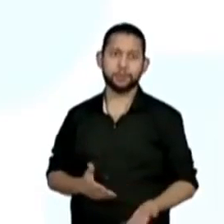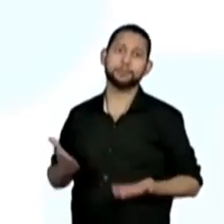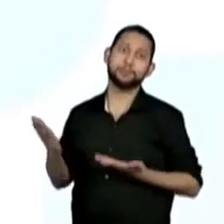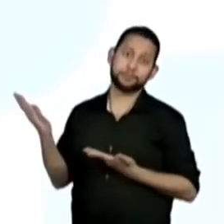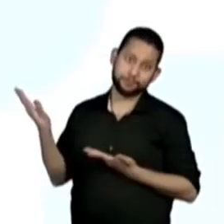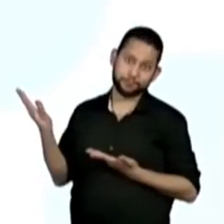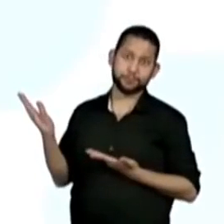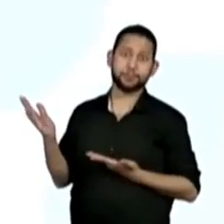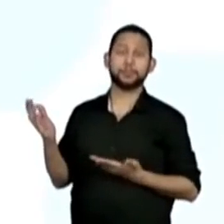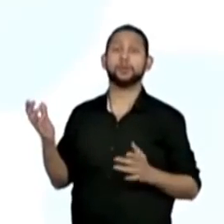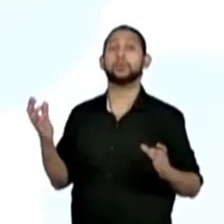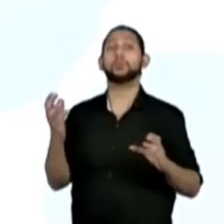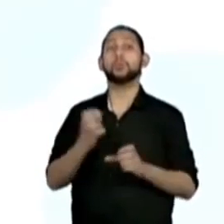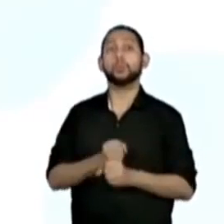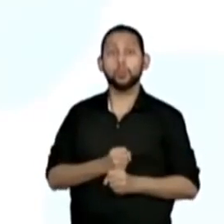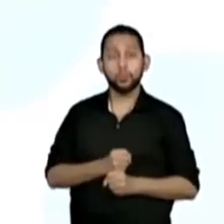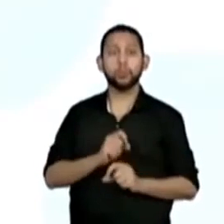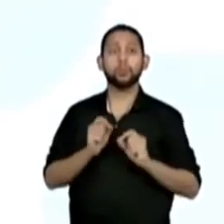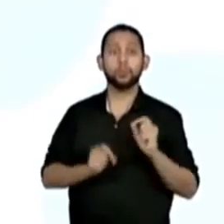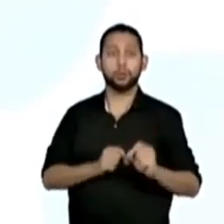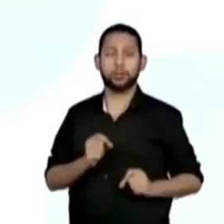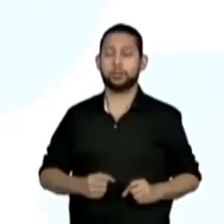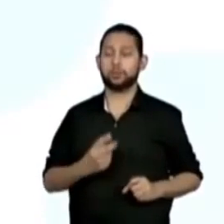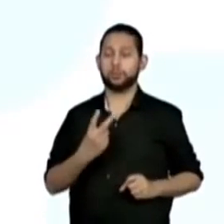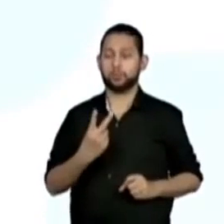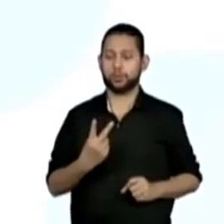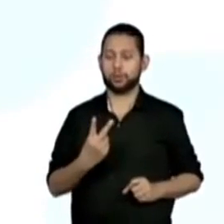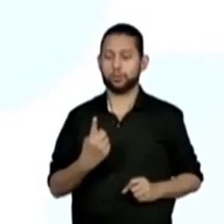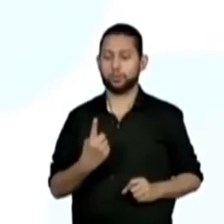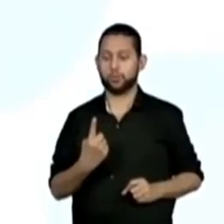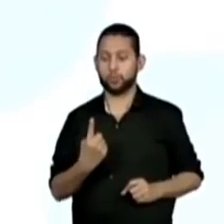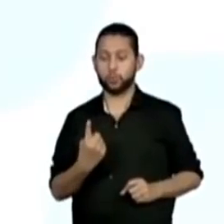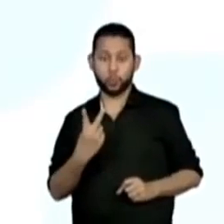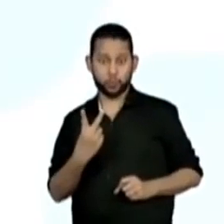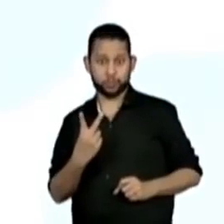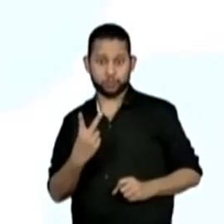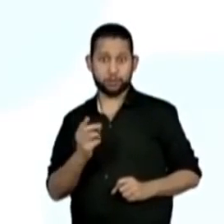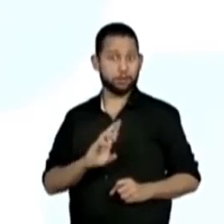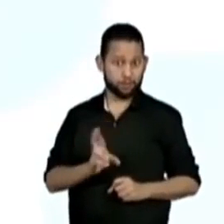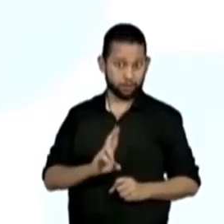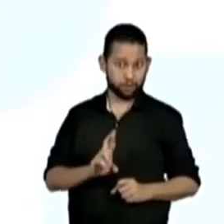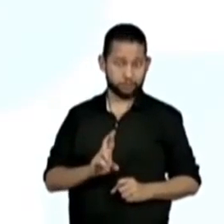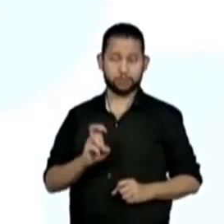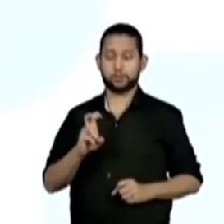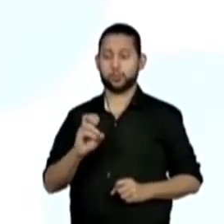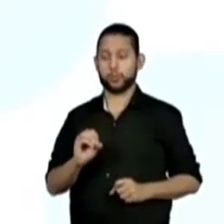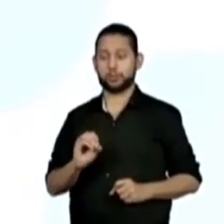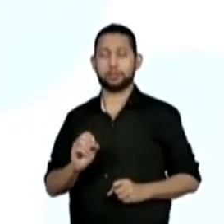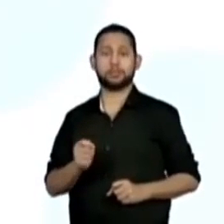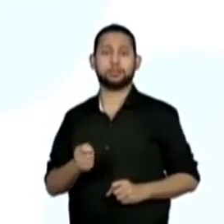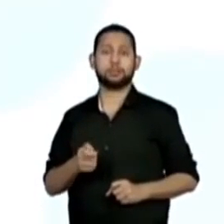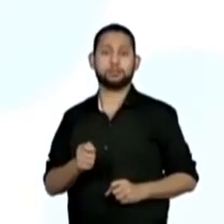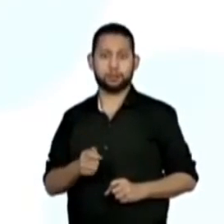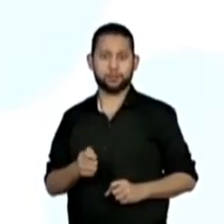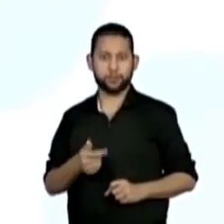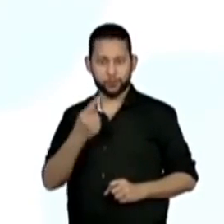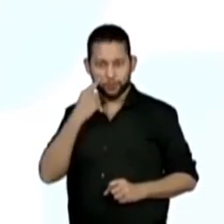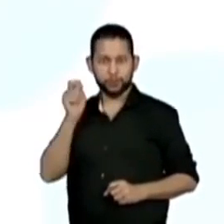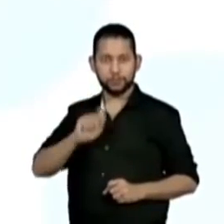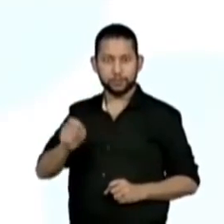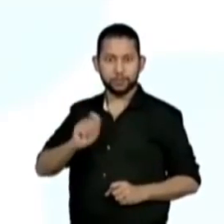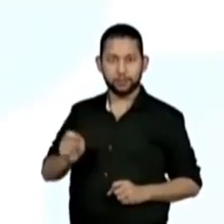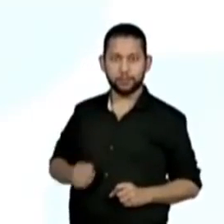vou ter então de resultado 2122 e 50 Vou colocar aqui no finalzinho